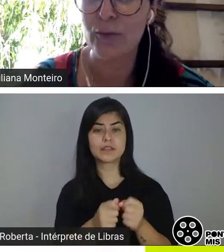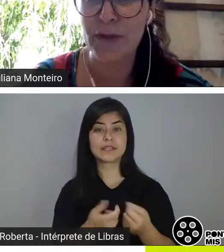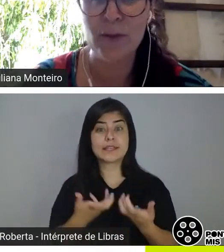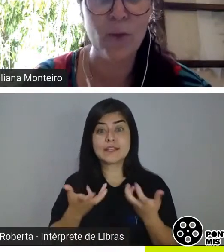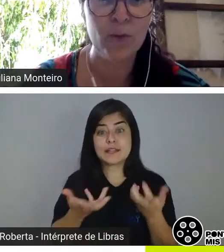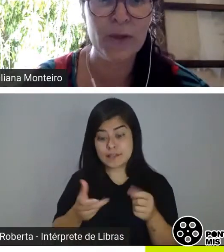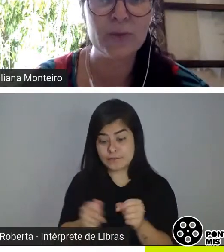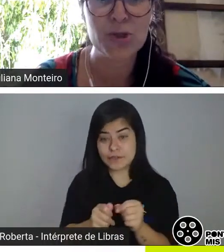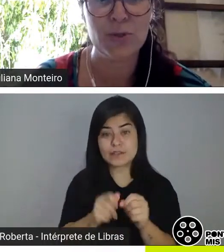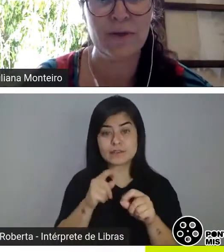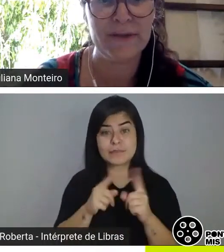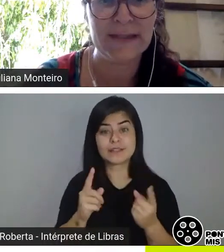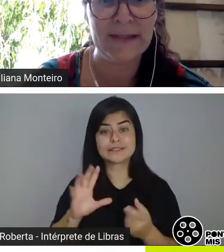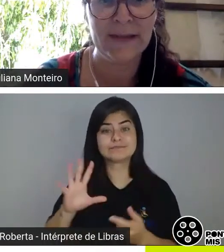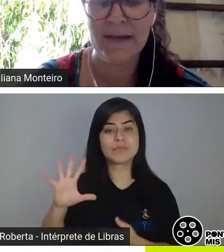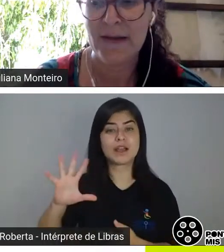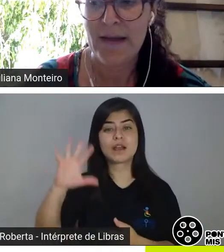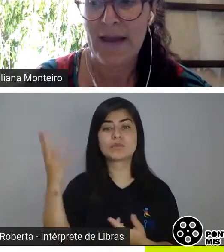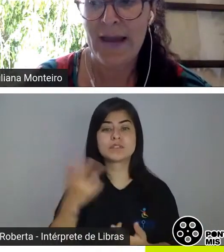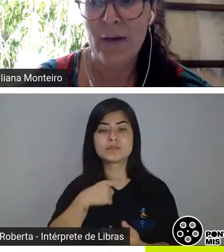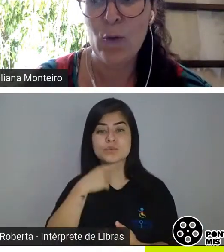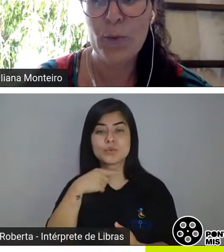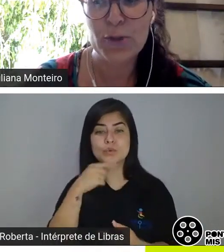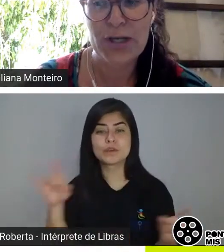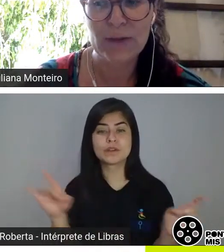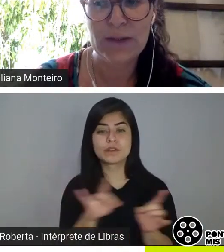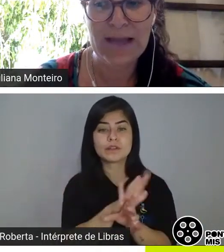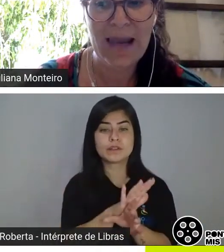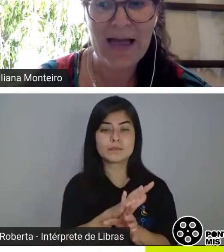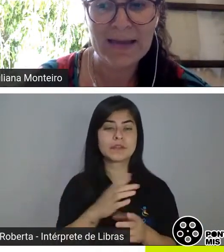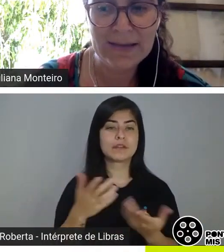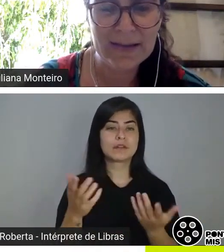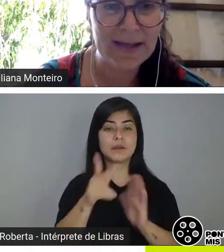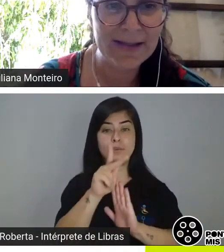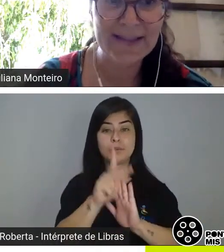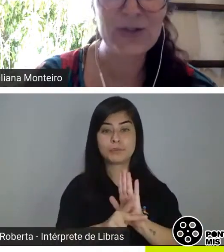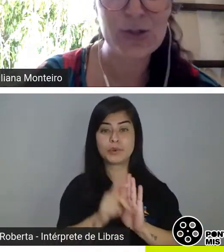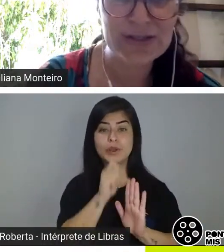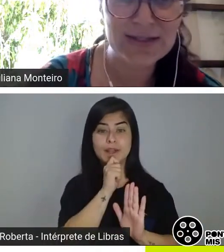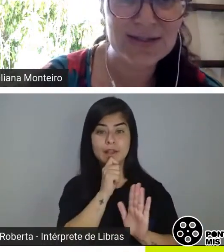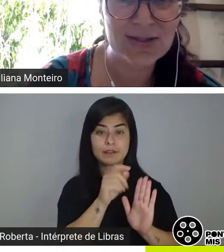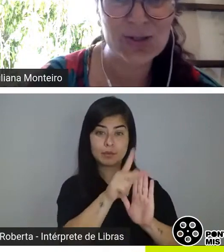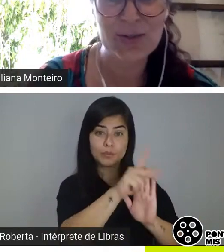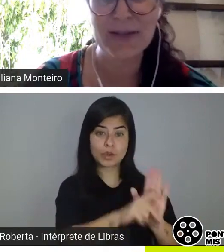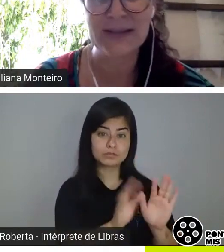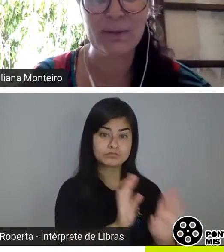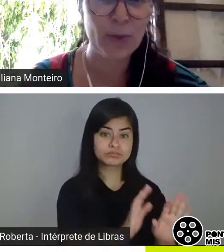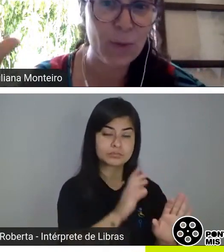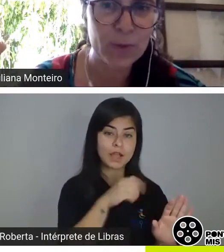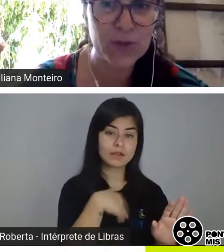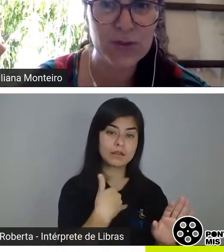não concluiu ou não chegou a fazer? Algum projeto que está lá ainda, que ainda tem chance de existir, mas que por algum